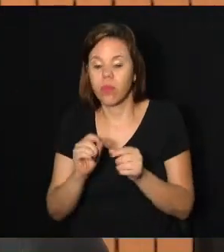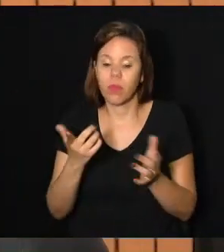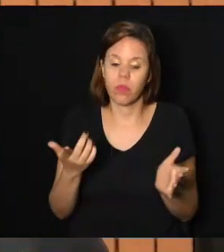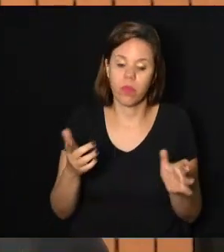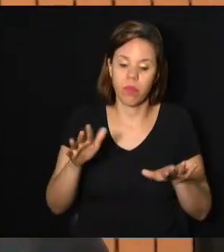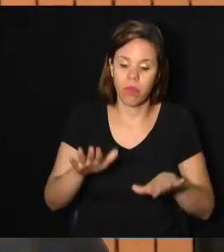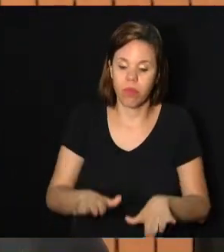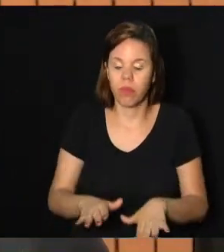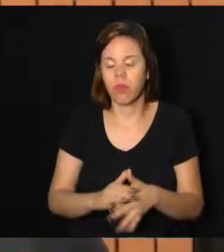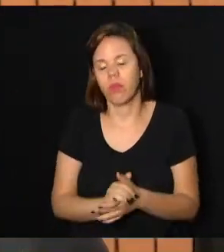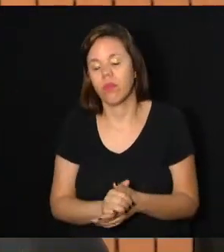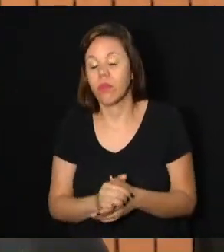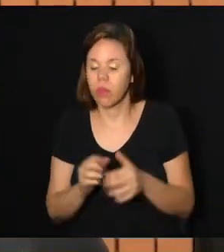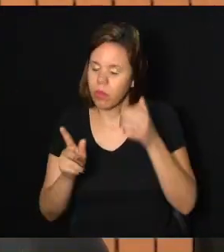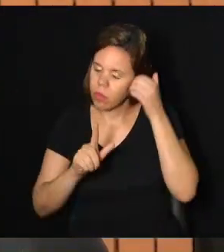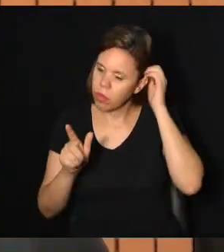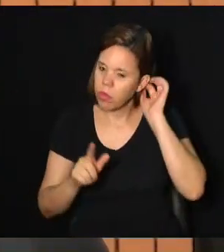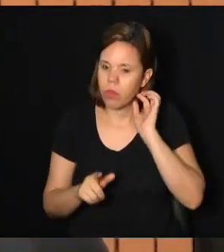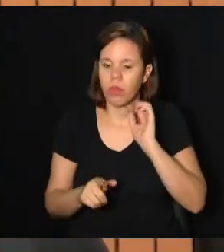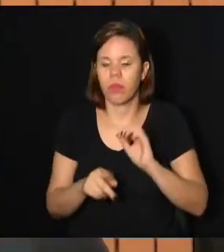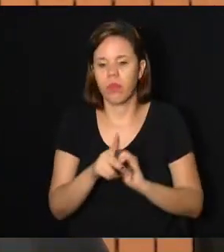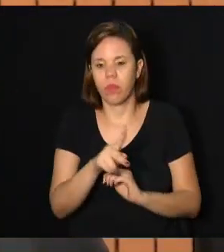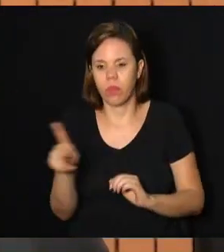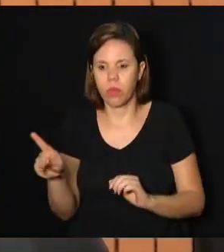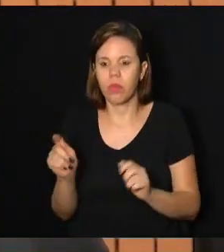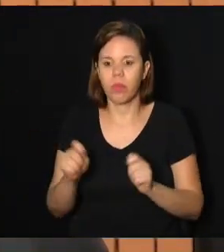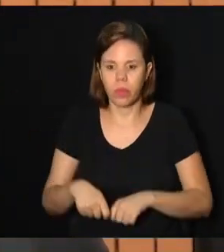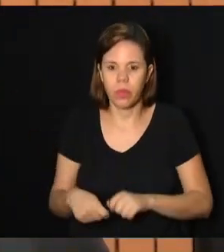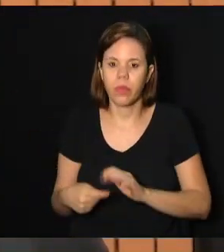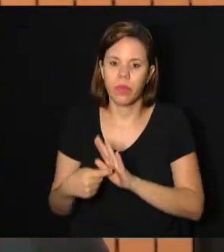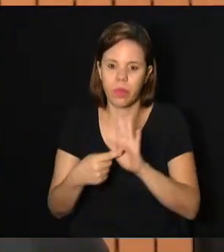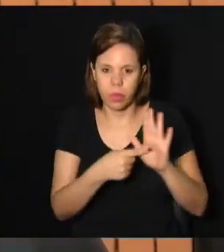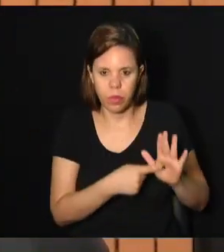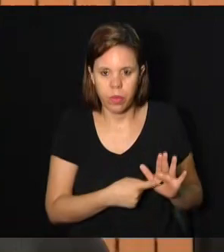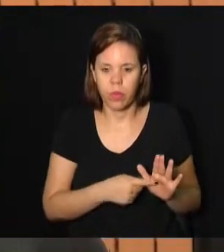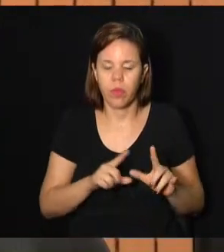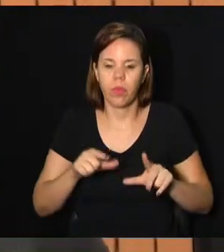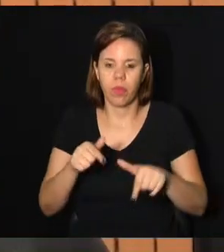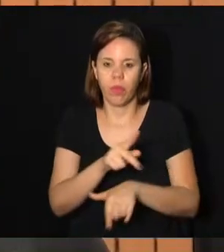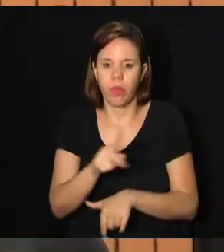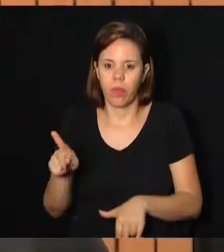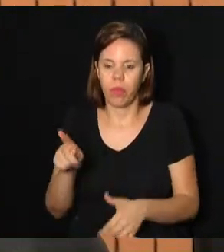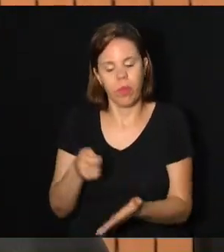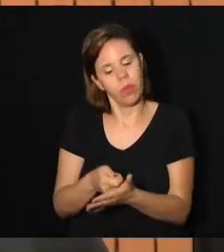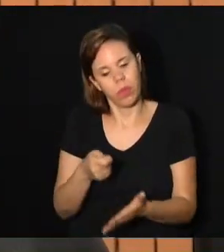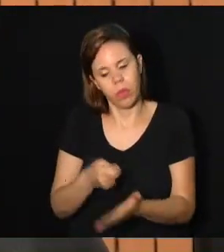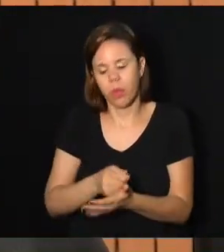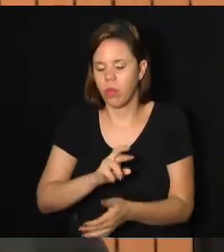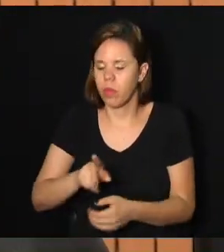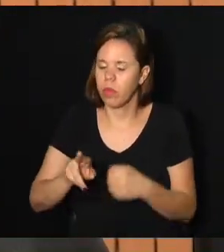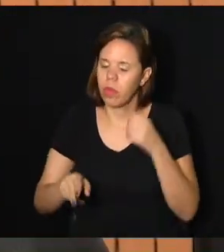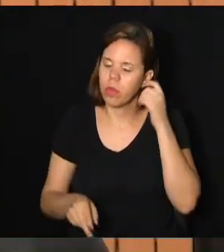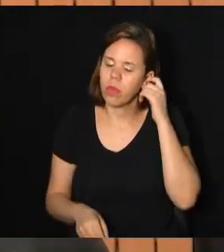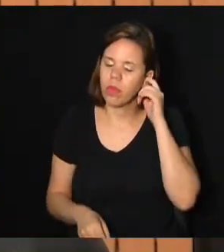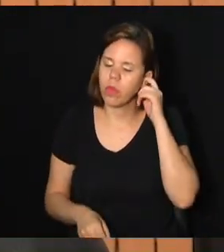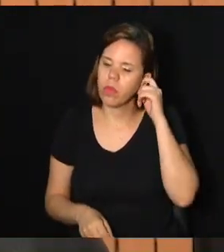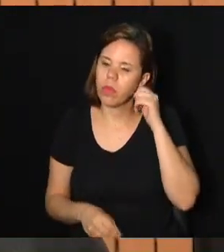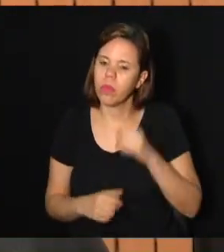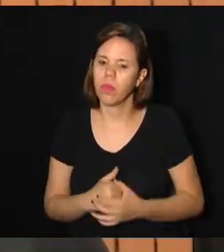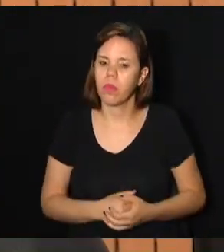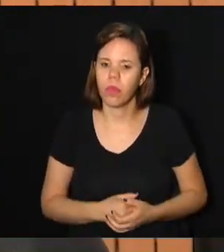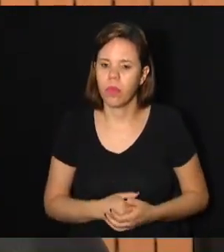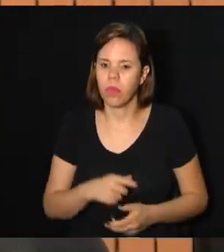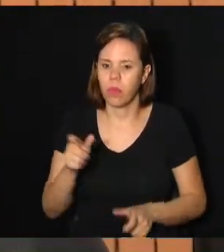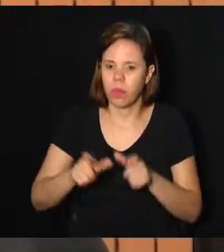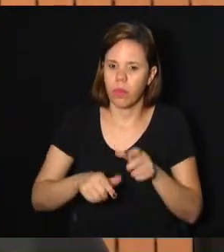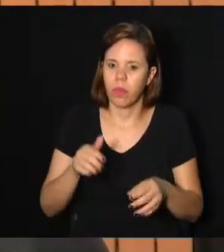pode registrar, e é uma questão, né, é um ato da presidência, mas não é obrigatório o registro das